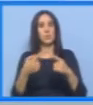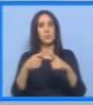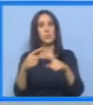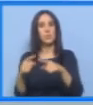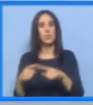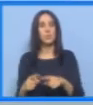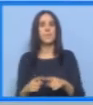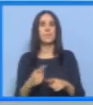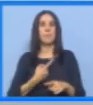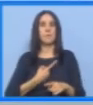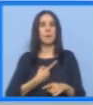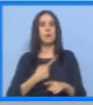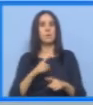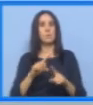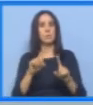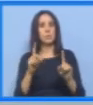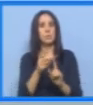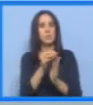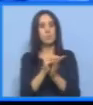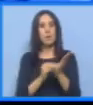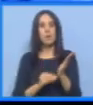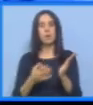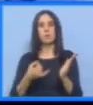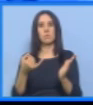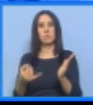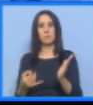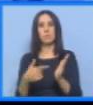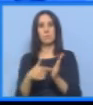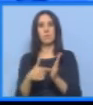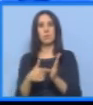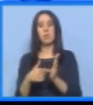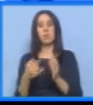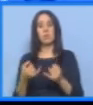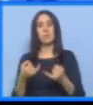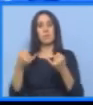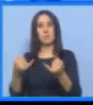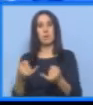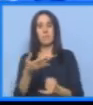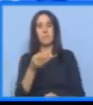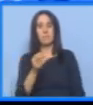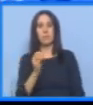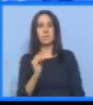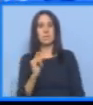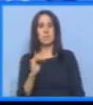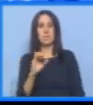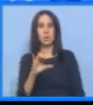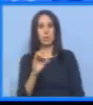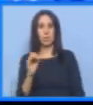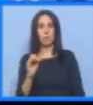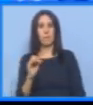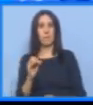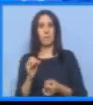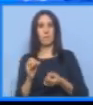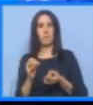chamado sumário, depois para chegar à Posício. A Posício foi entregue